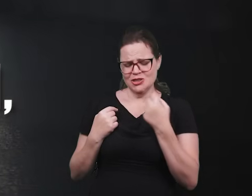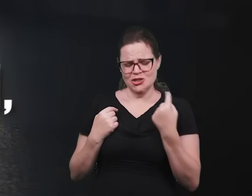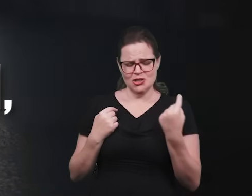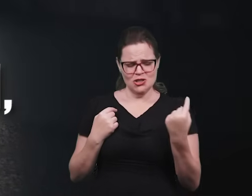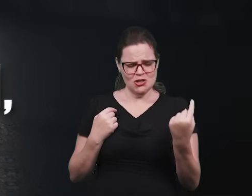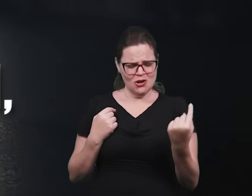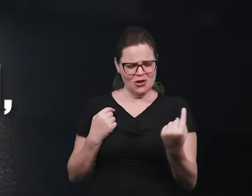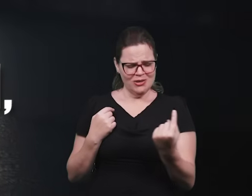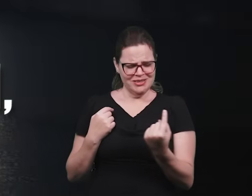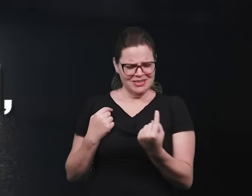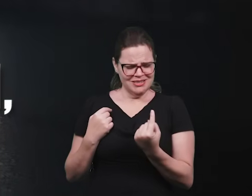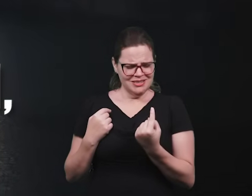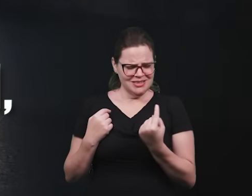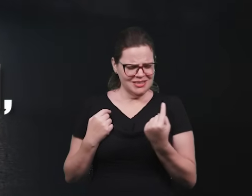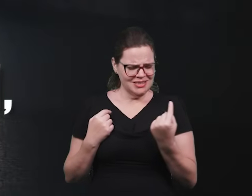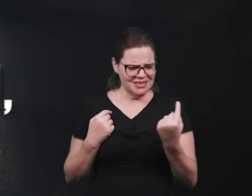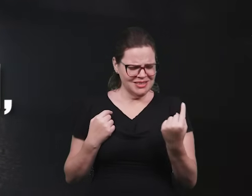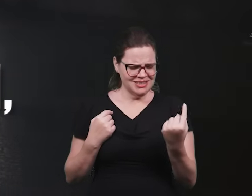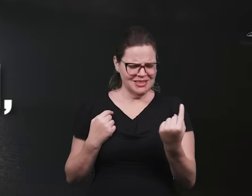na